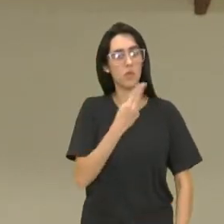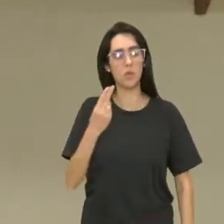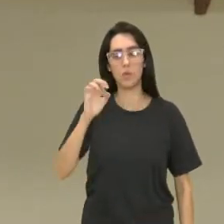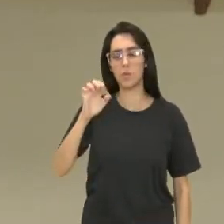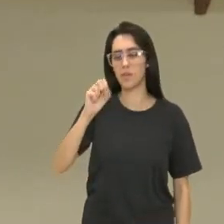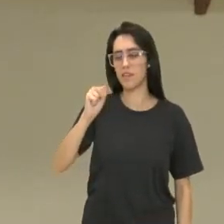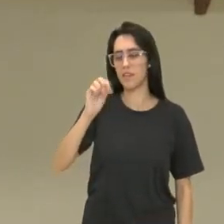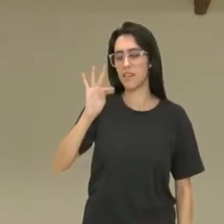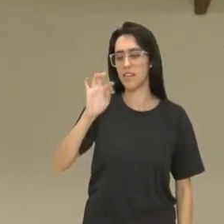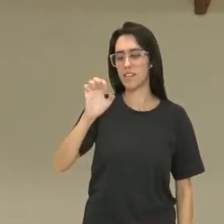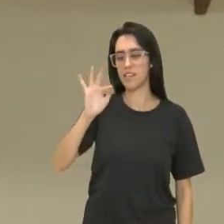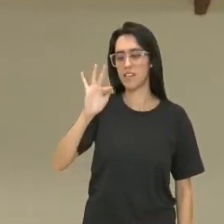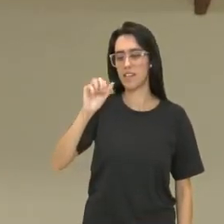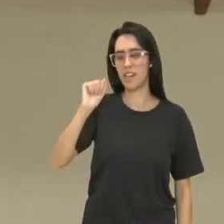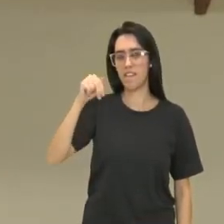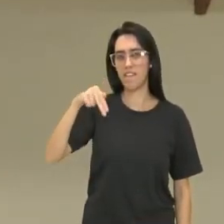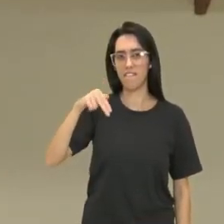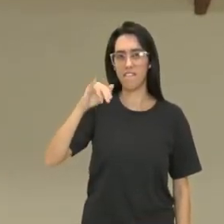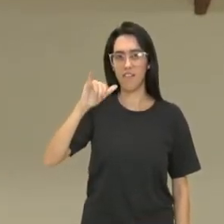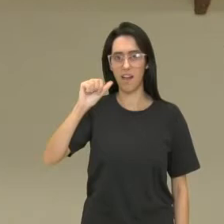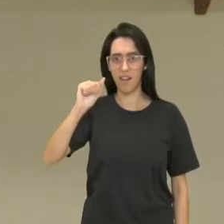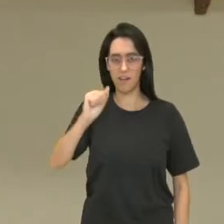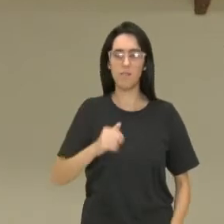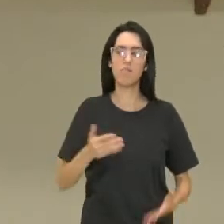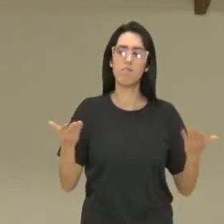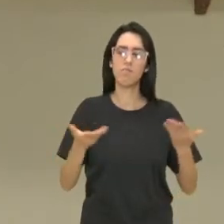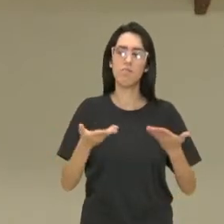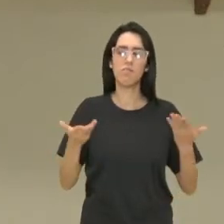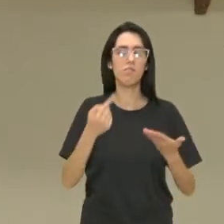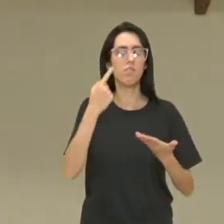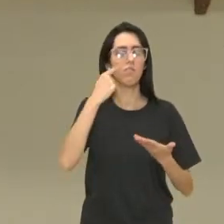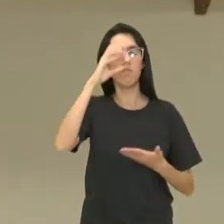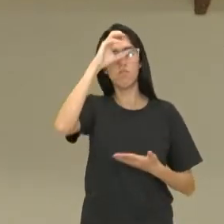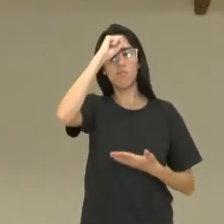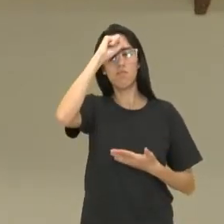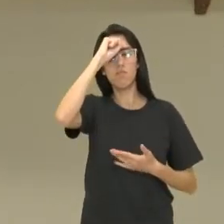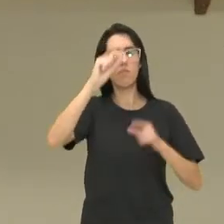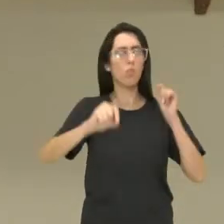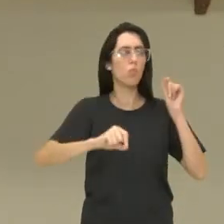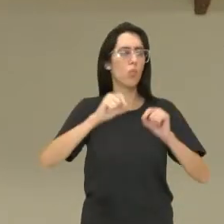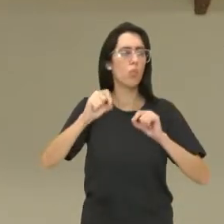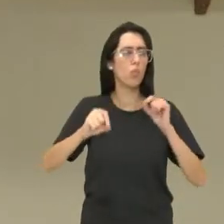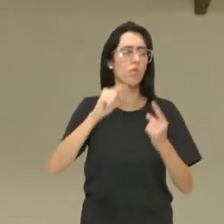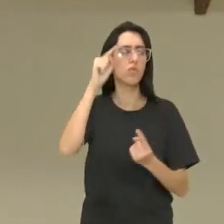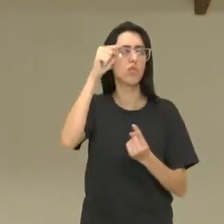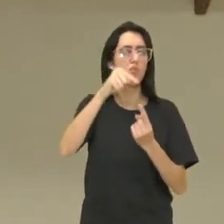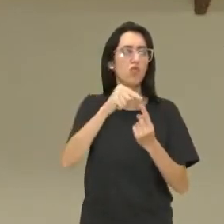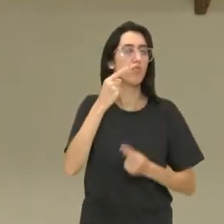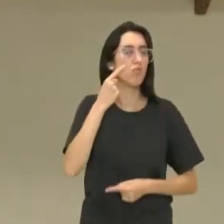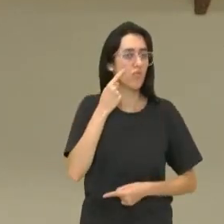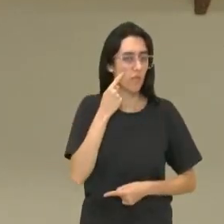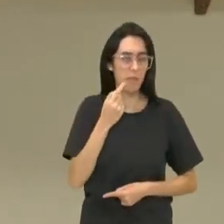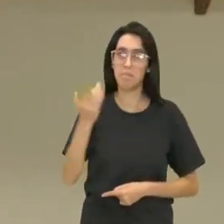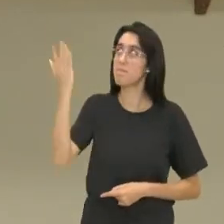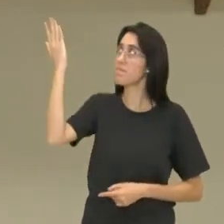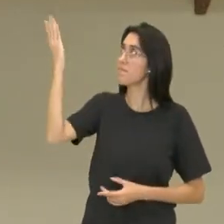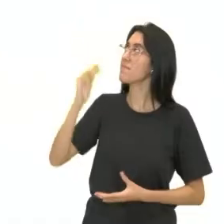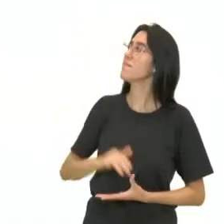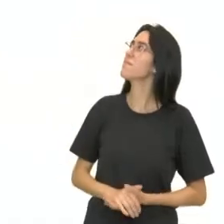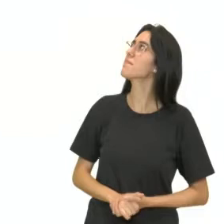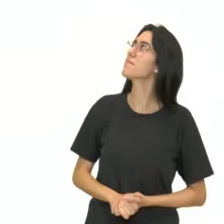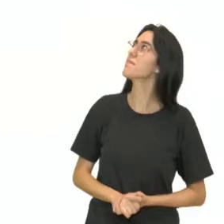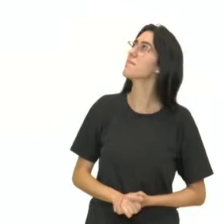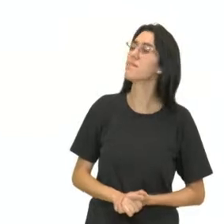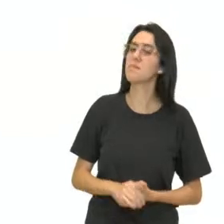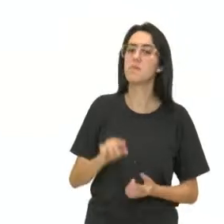professora Estefânia. Vamos ver o que nós vamos aprender hoje, os objetivos. Vamos lá? Quais são os objetivos